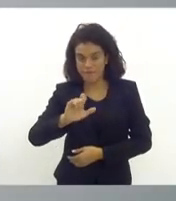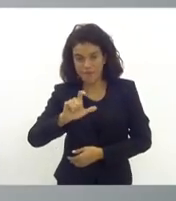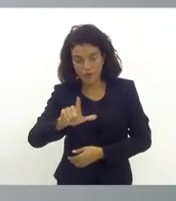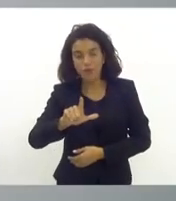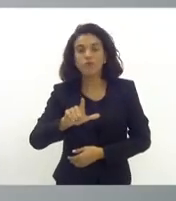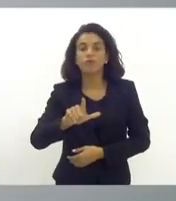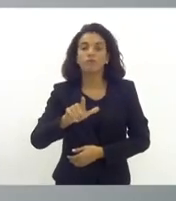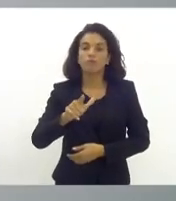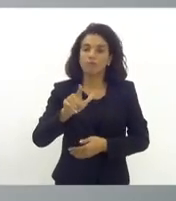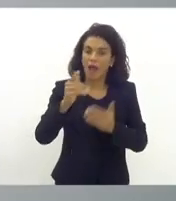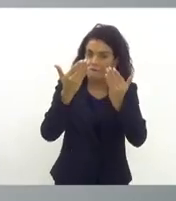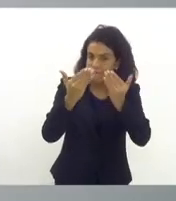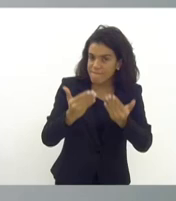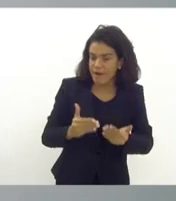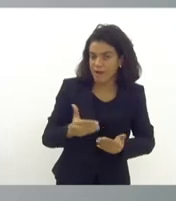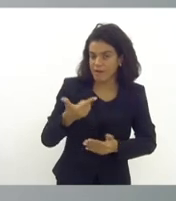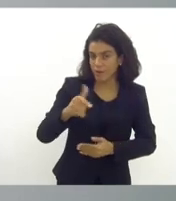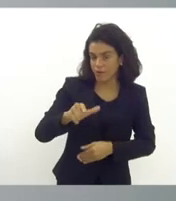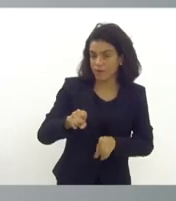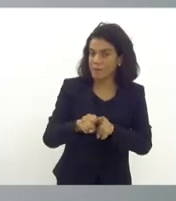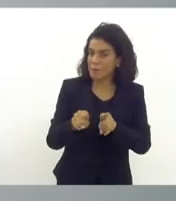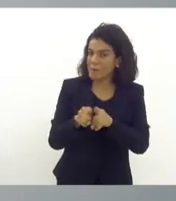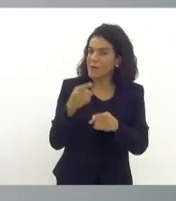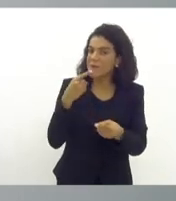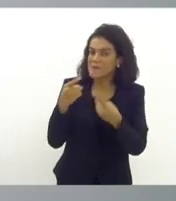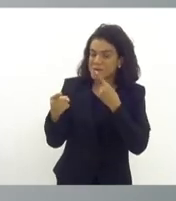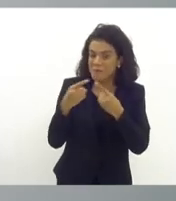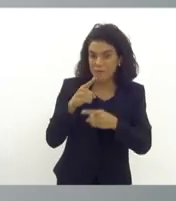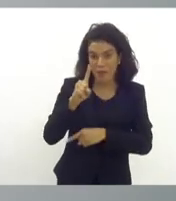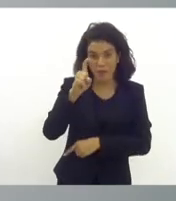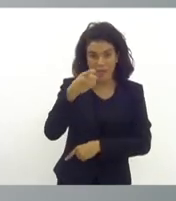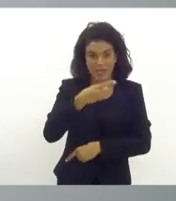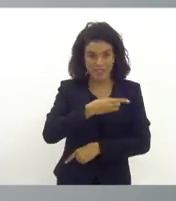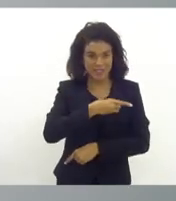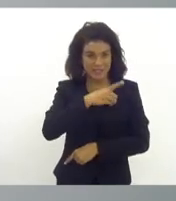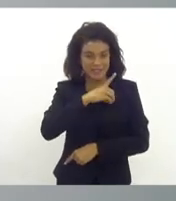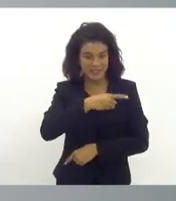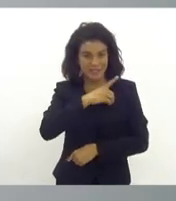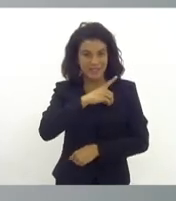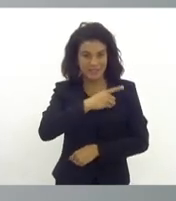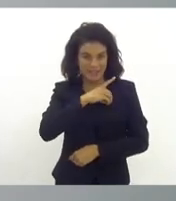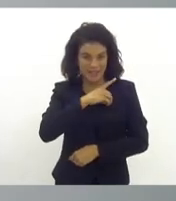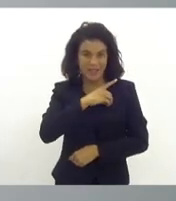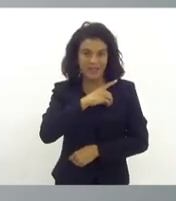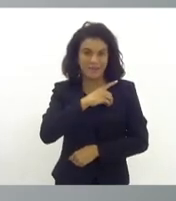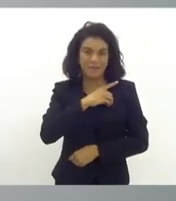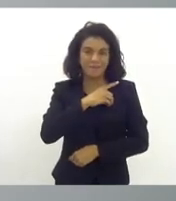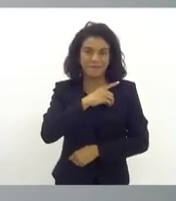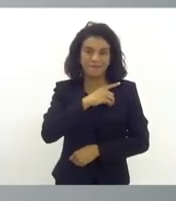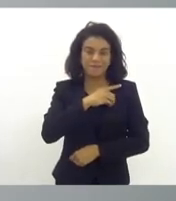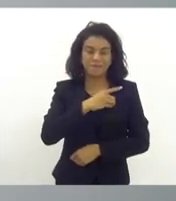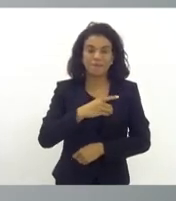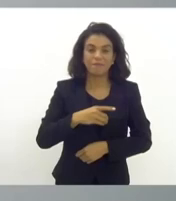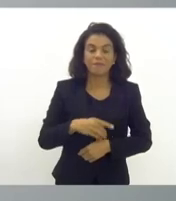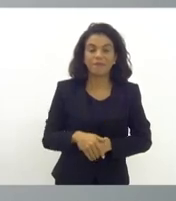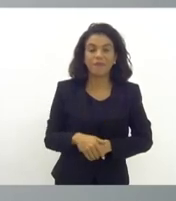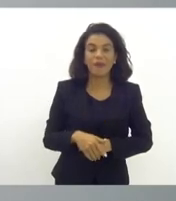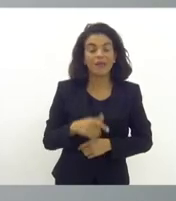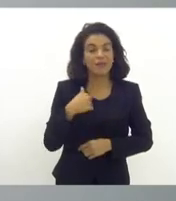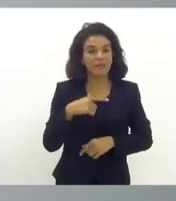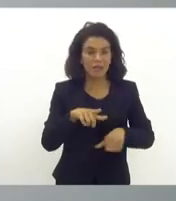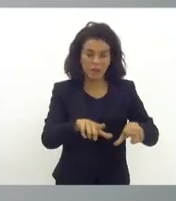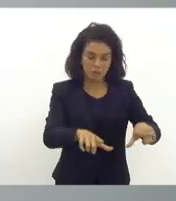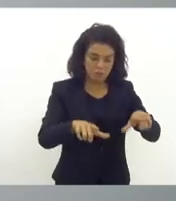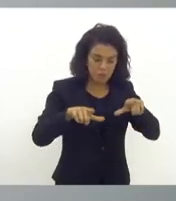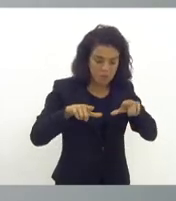mas também há sempre um diálogo né Eu quando era Delegado das distrais esses pleitos chegavam